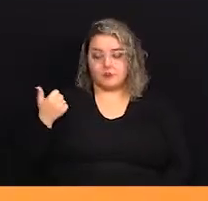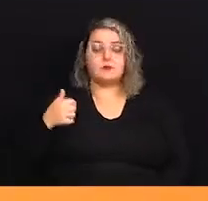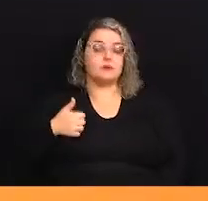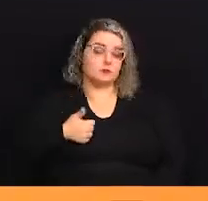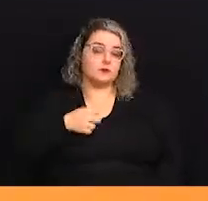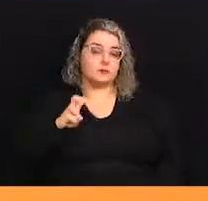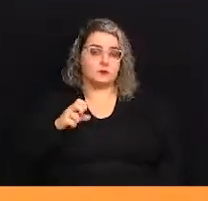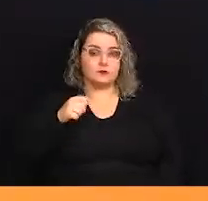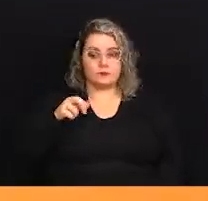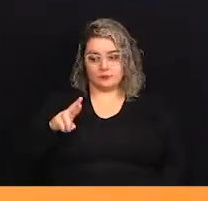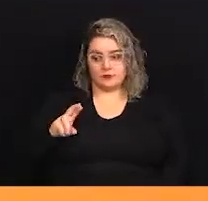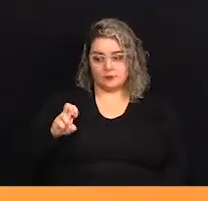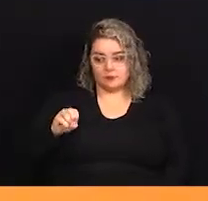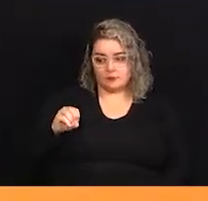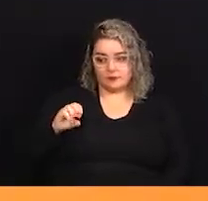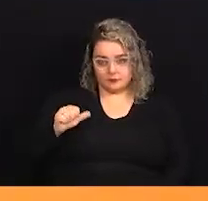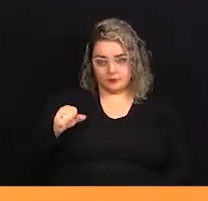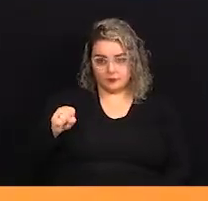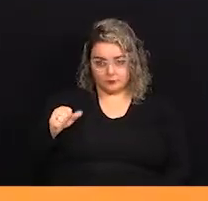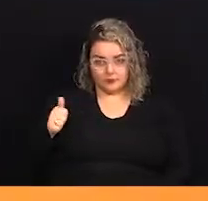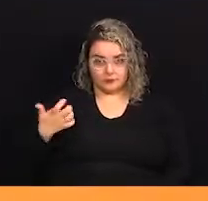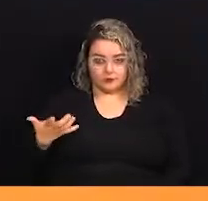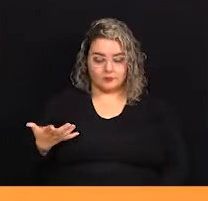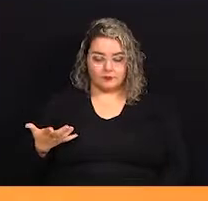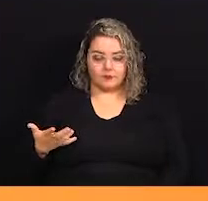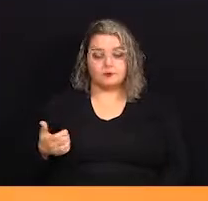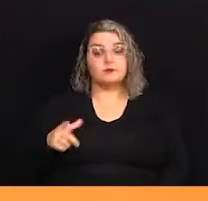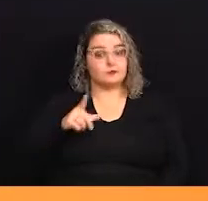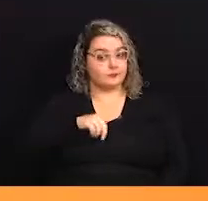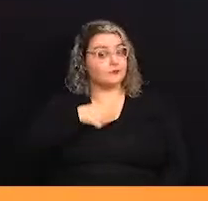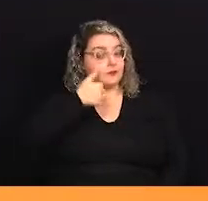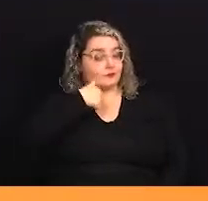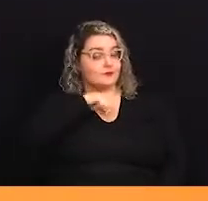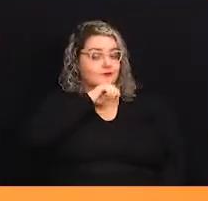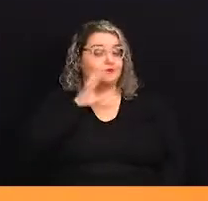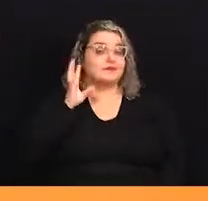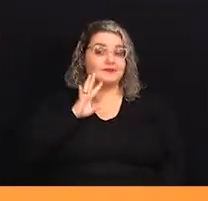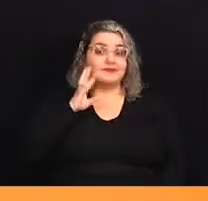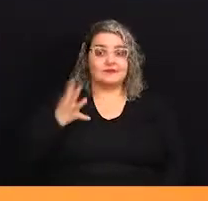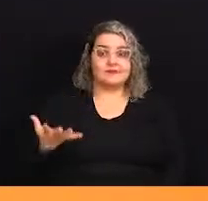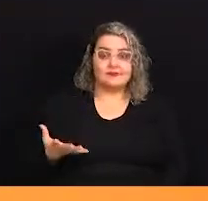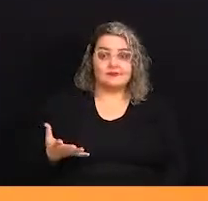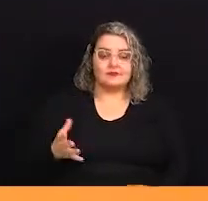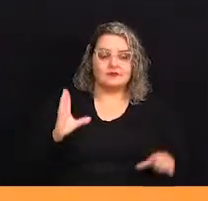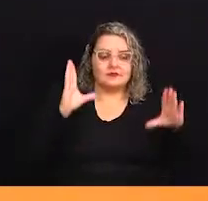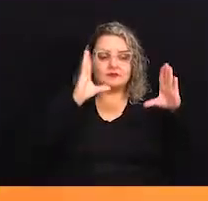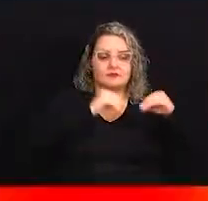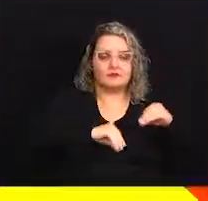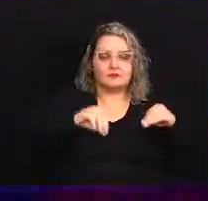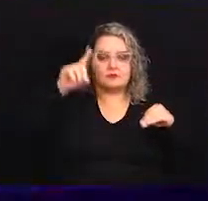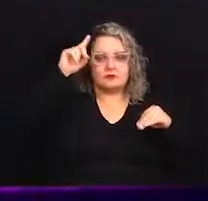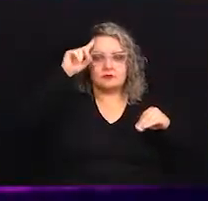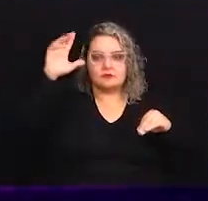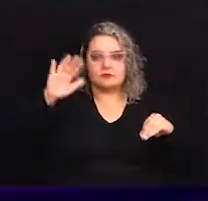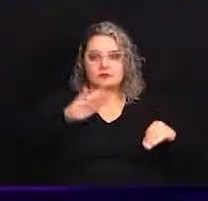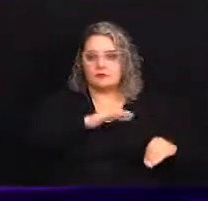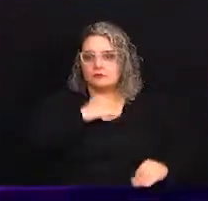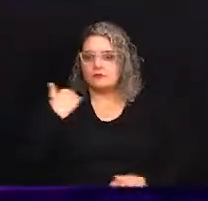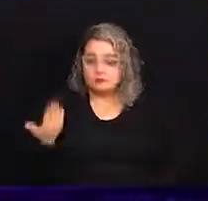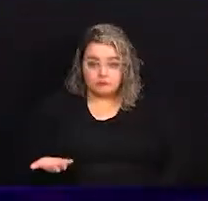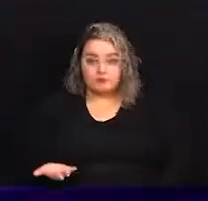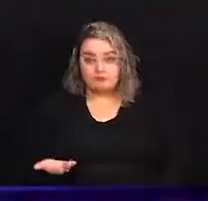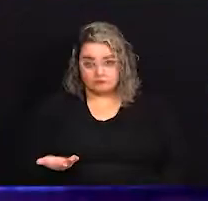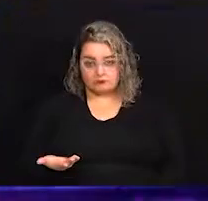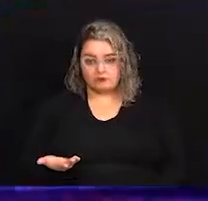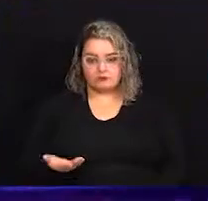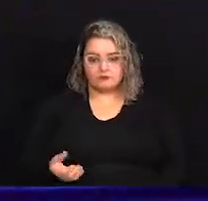anos, que tem uma mãe muito legal e elas têm uma relação muito próxima, e de uma hora para outra essa mãe morre. E aí são